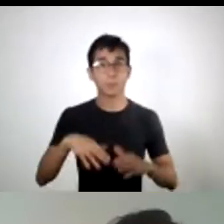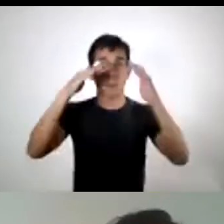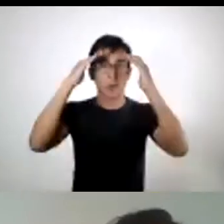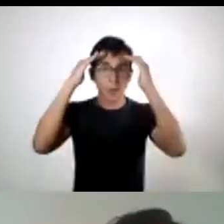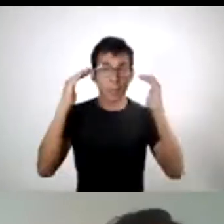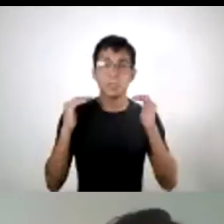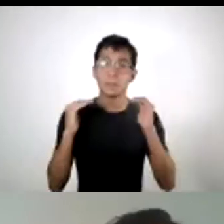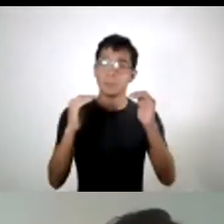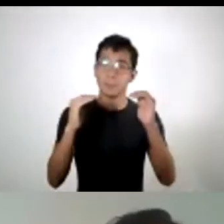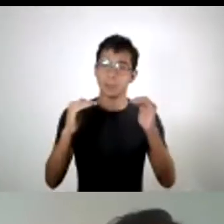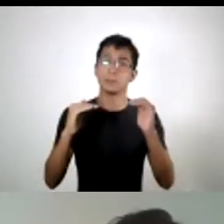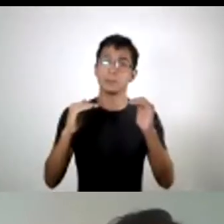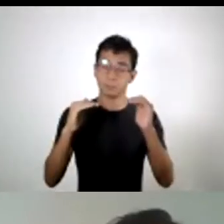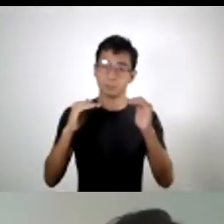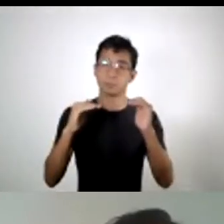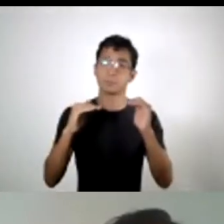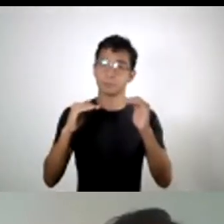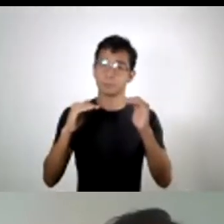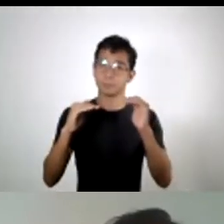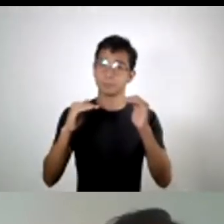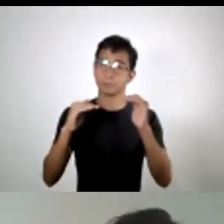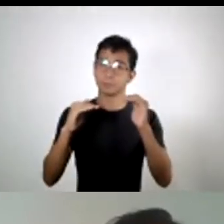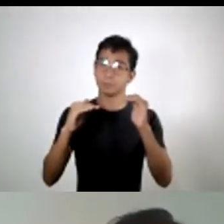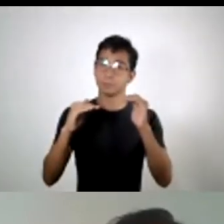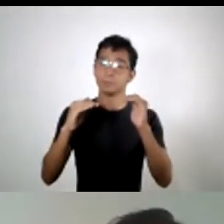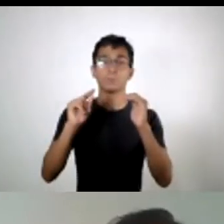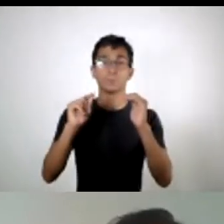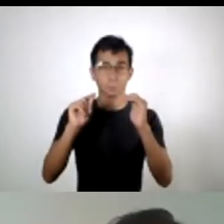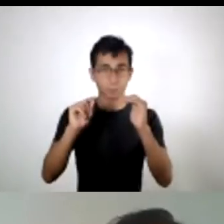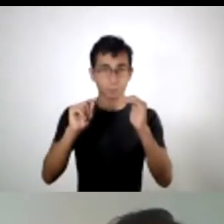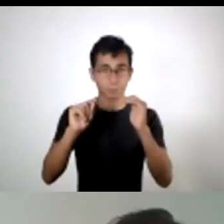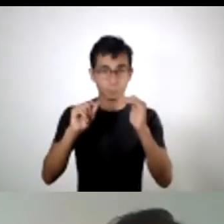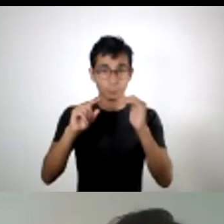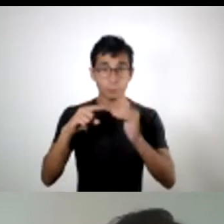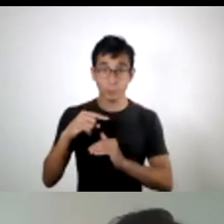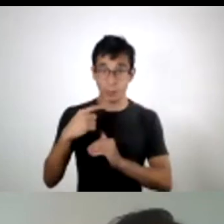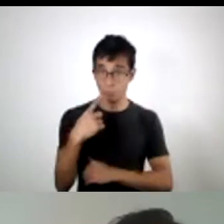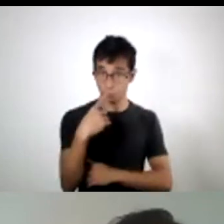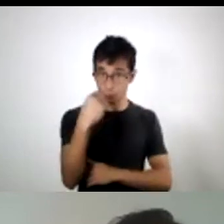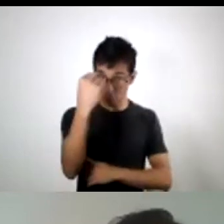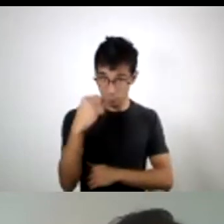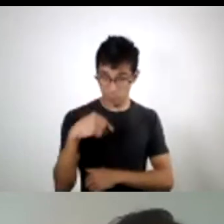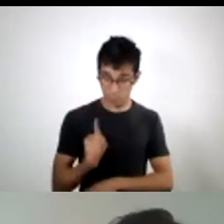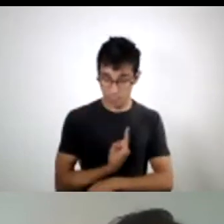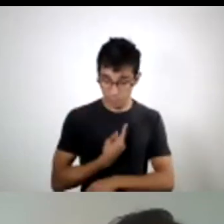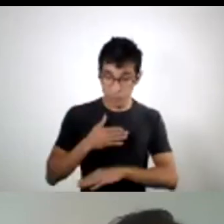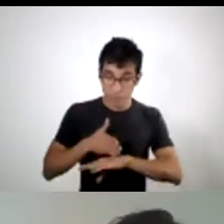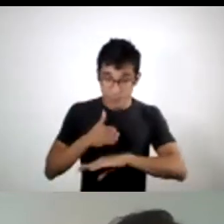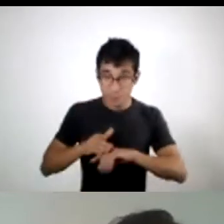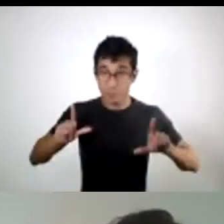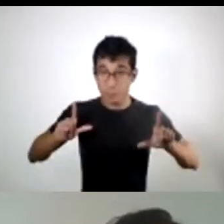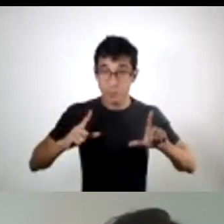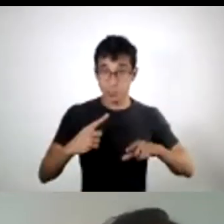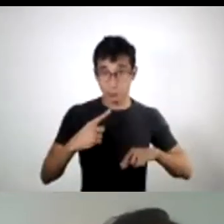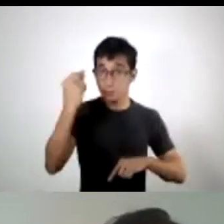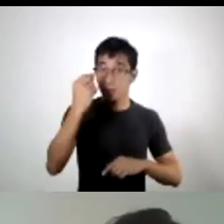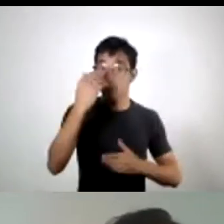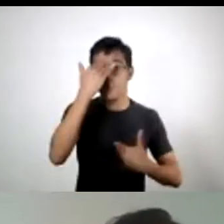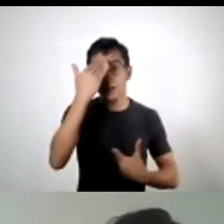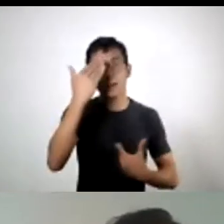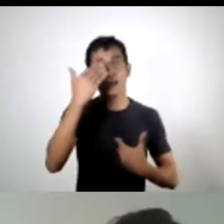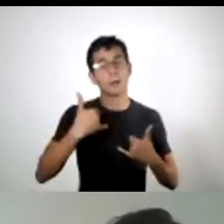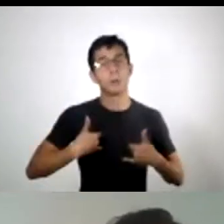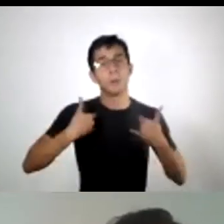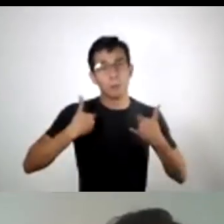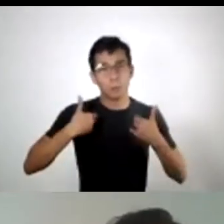respeitosa, né, pelo fato de a gente ter sido escolhida como porta-voz, porque a gente está falando de quem nos antecede, né,